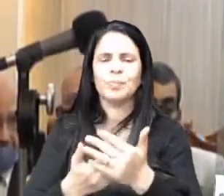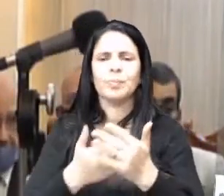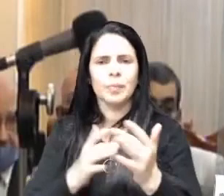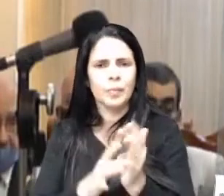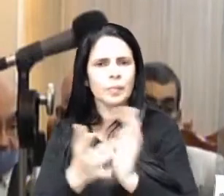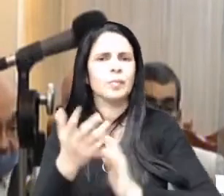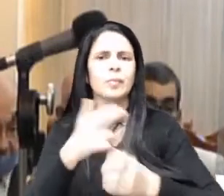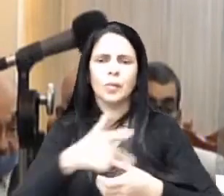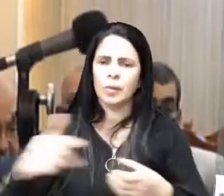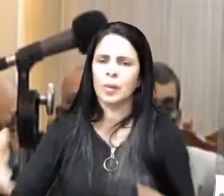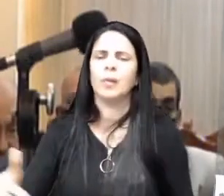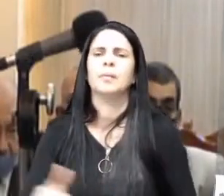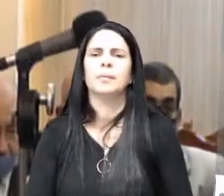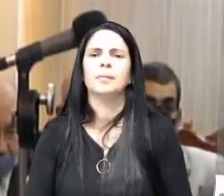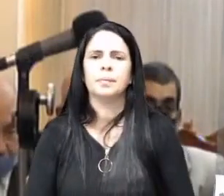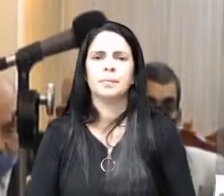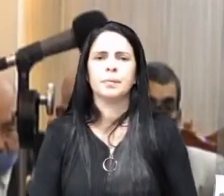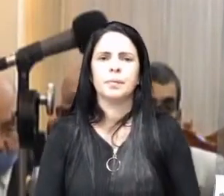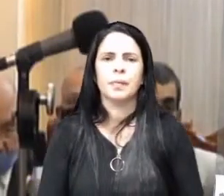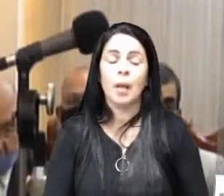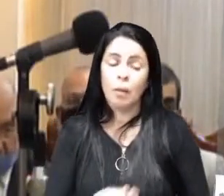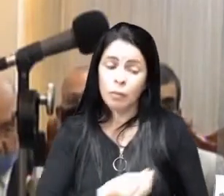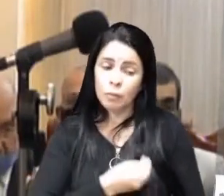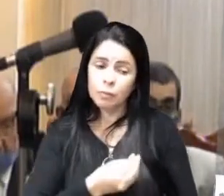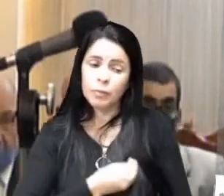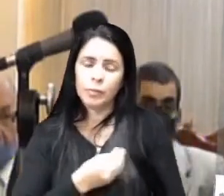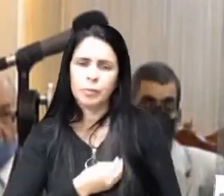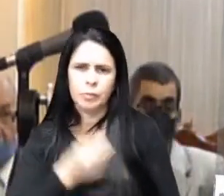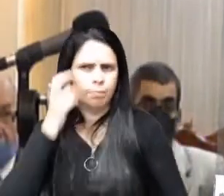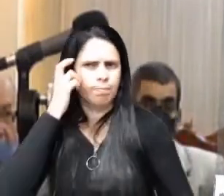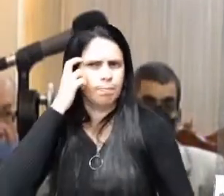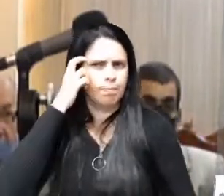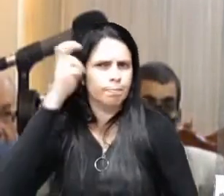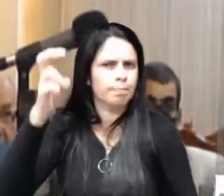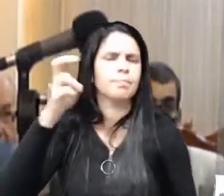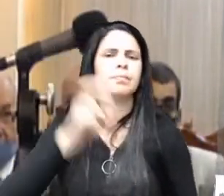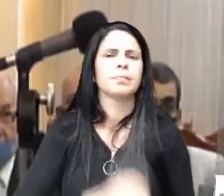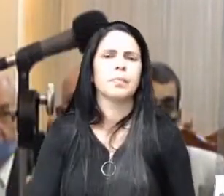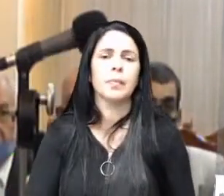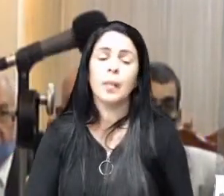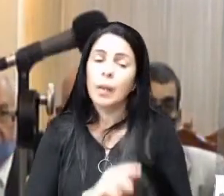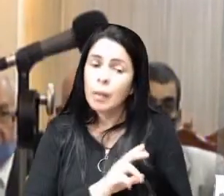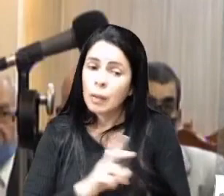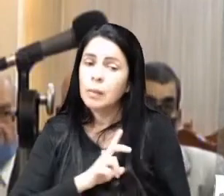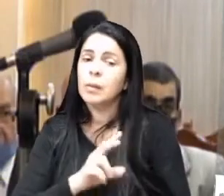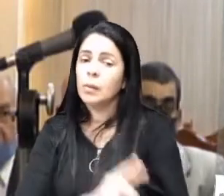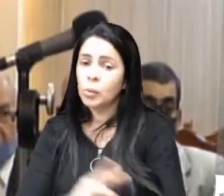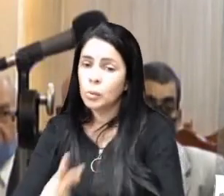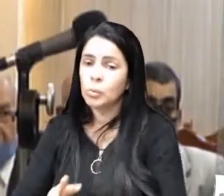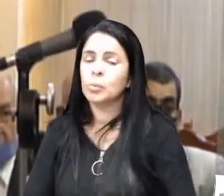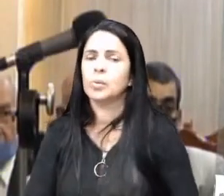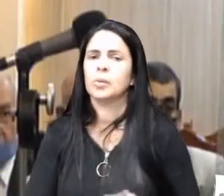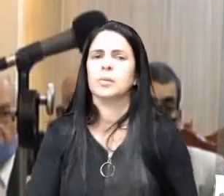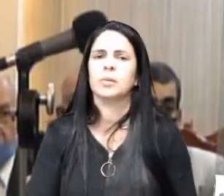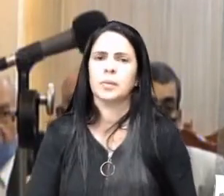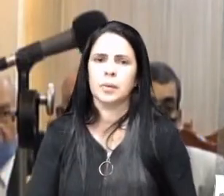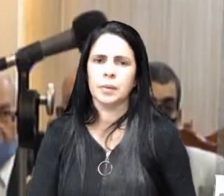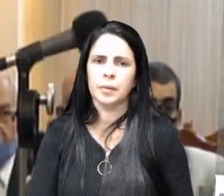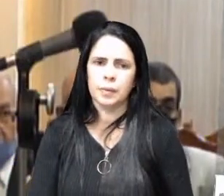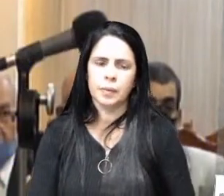chegou. Viva com sobriedade. Seja criterioso.